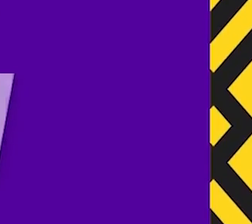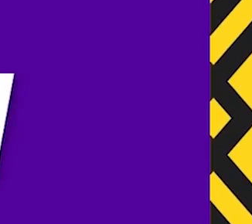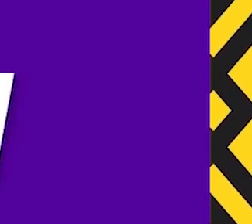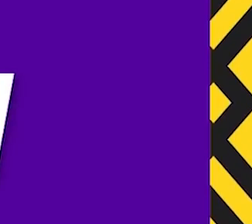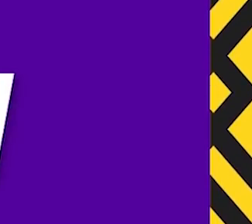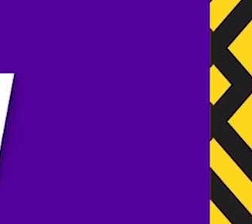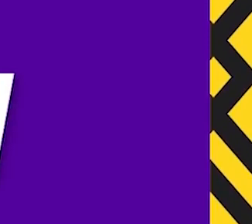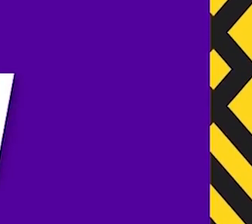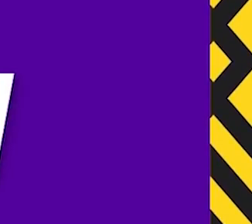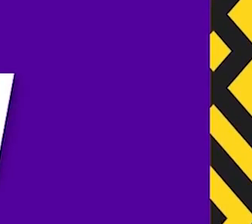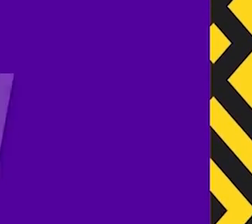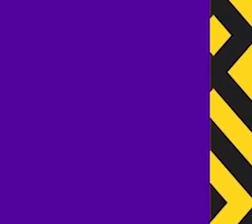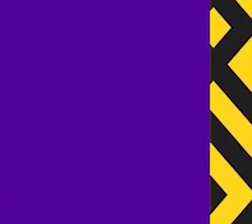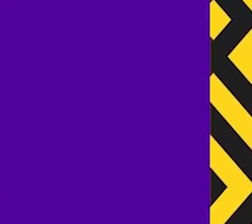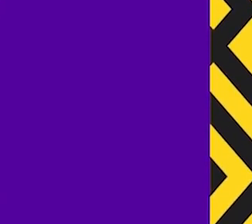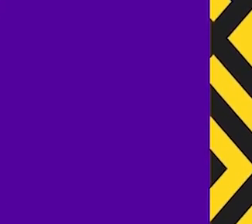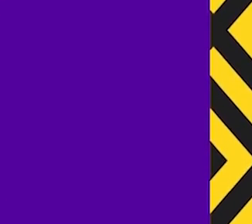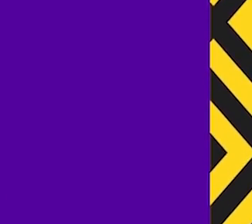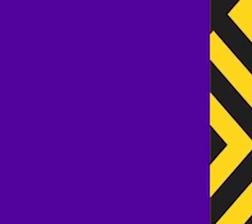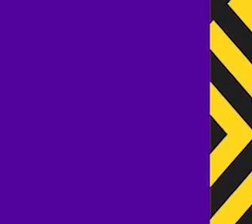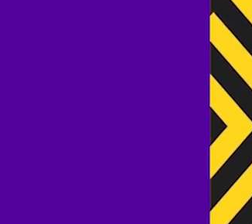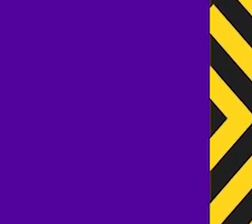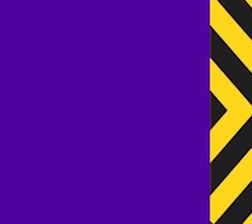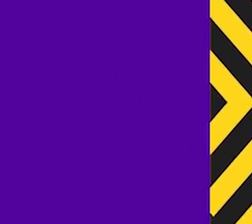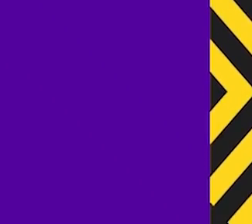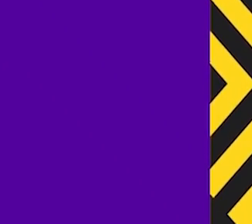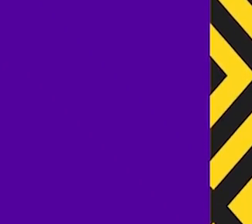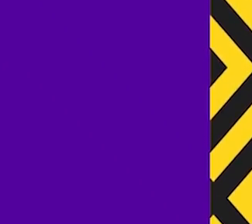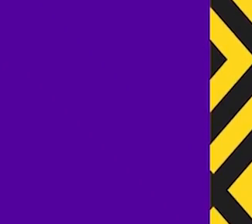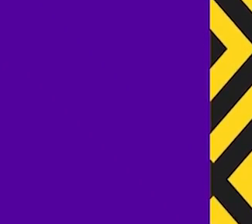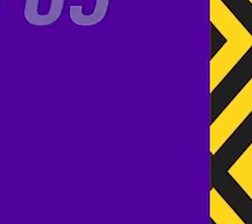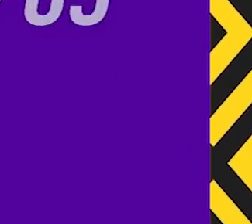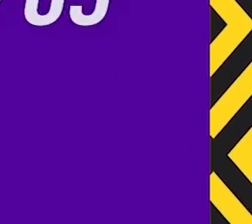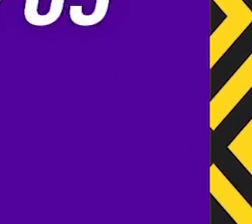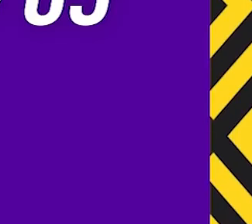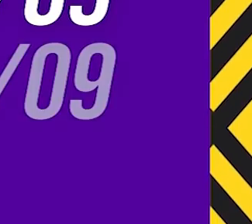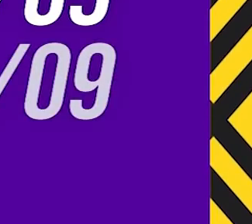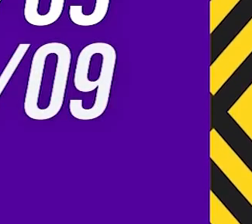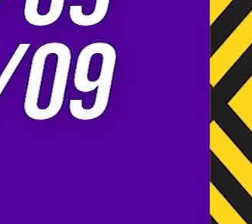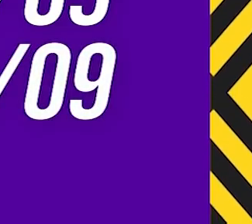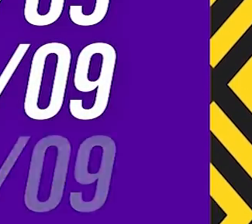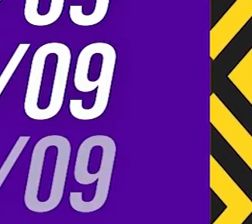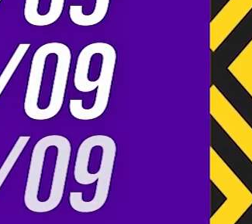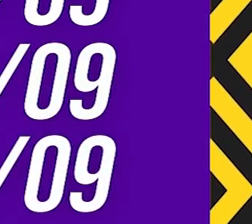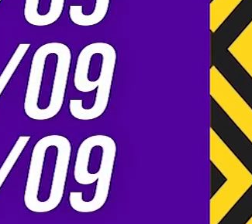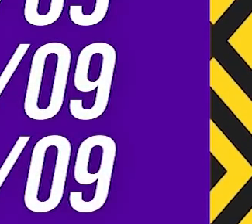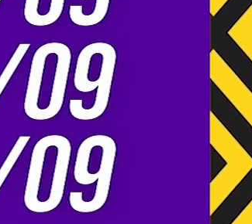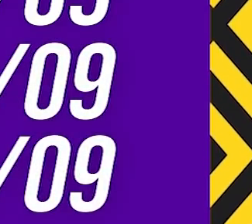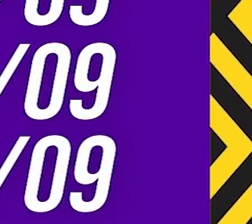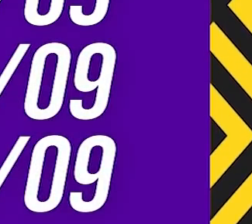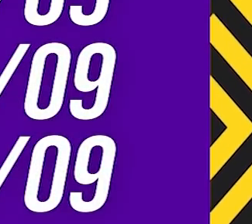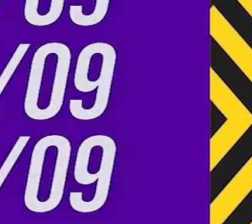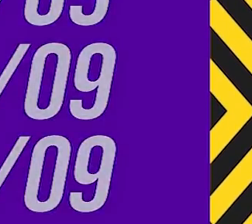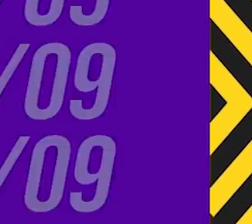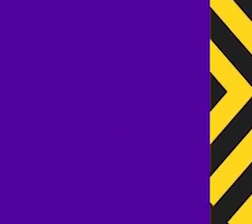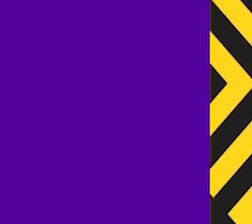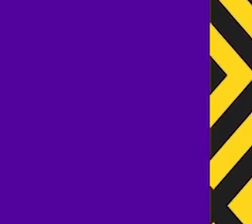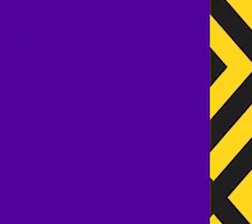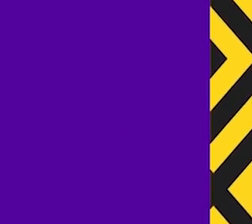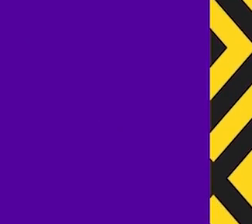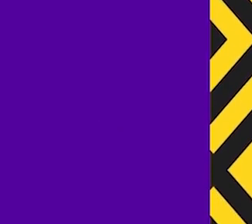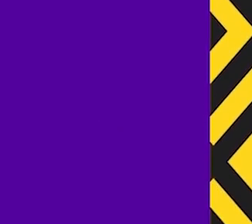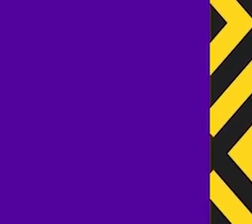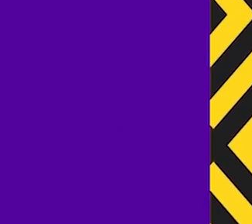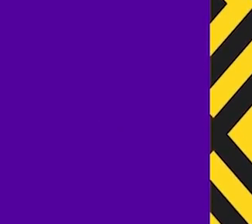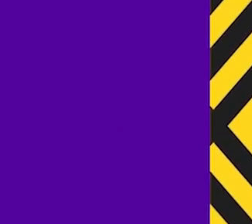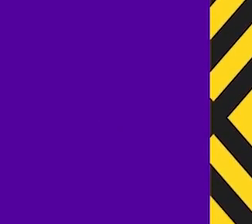às 20horas reserve essas datas na sua agenda dias 4 11 18 e 25 de setembro